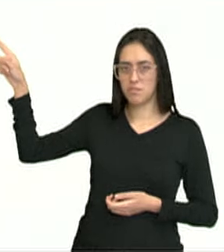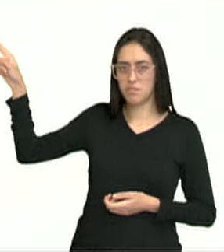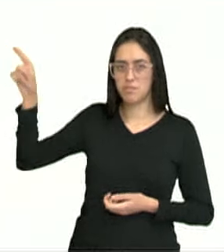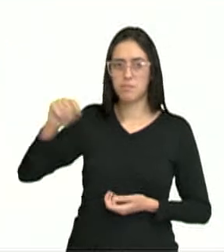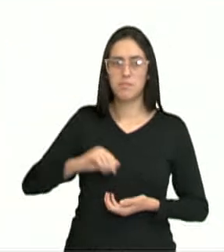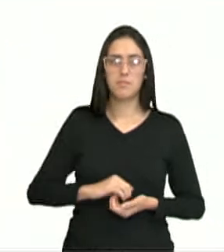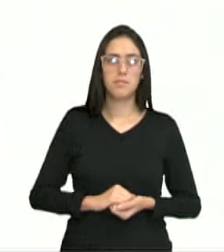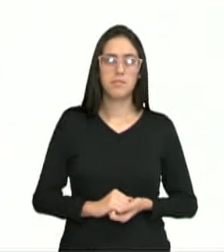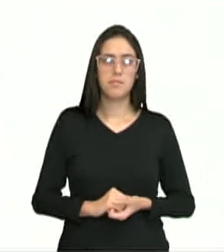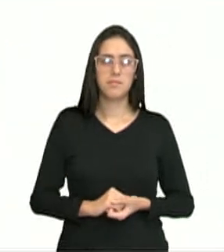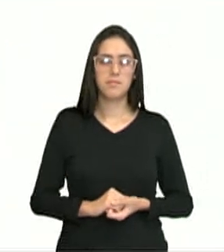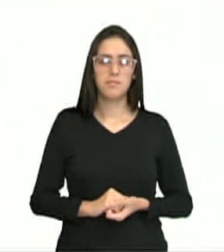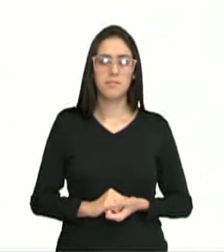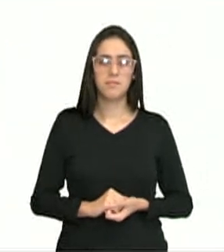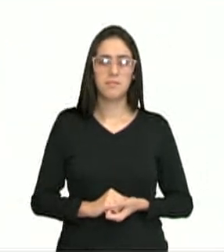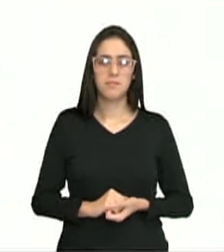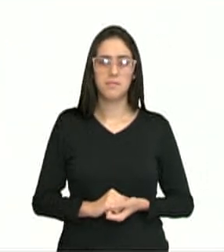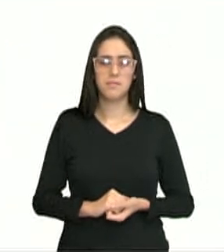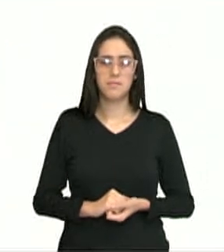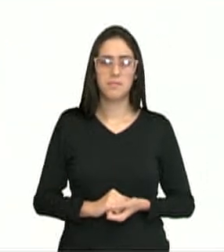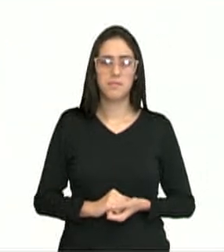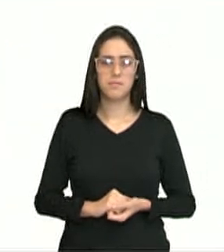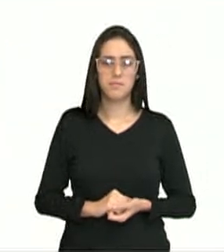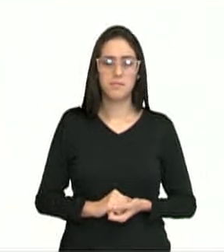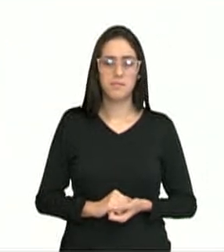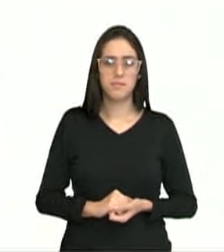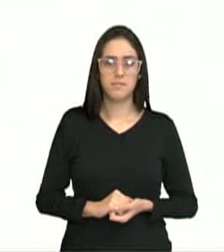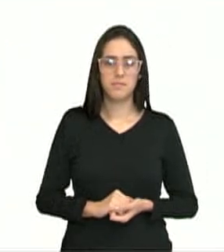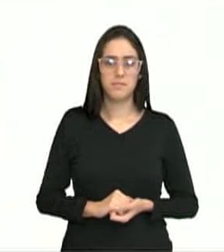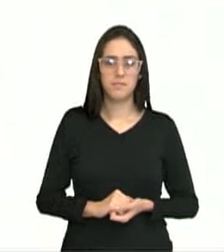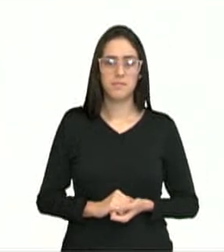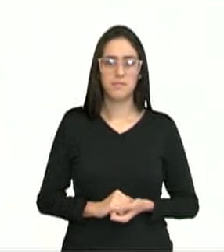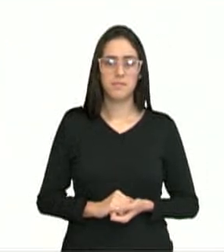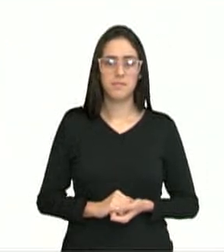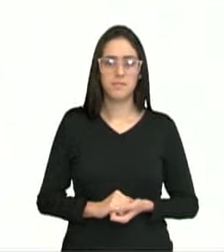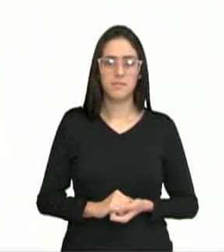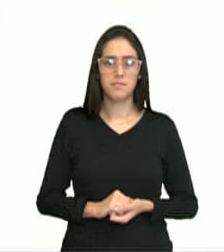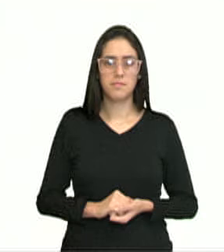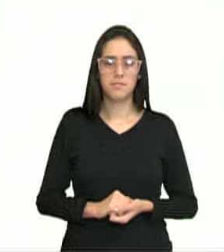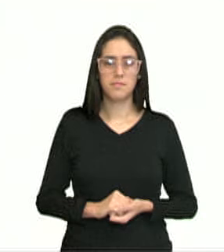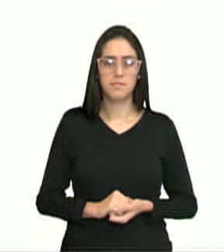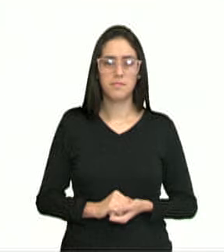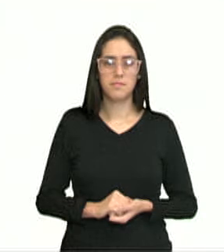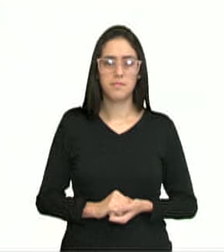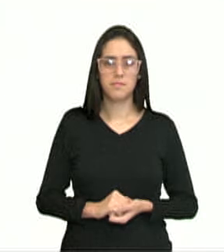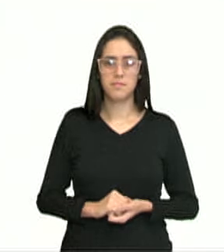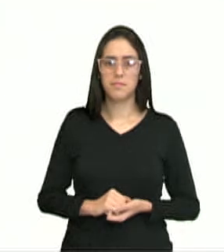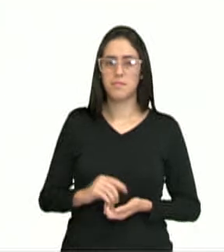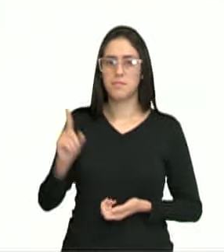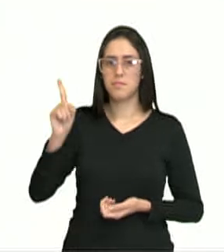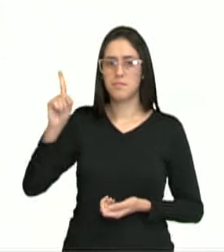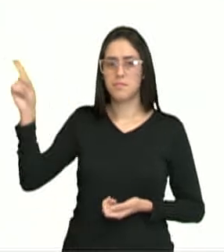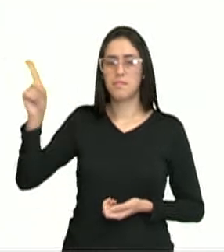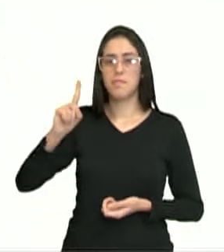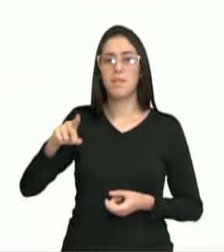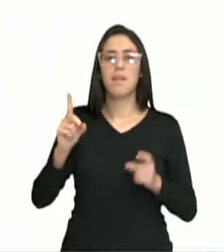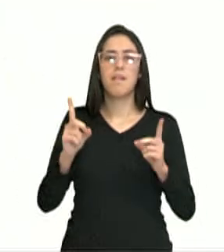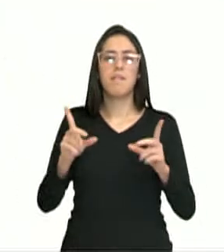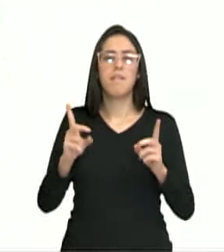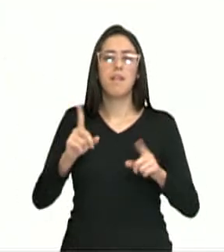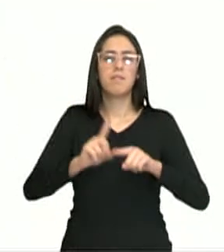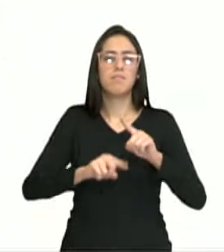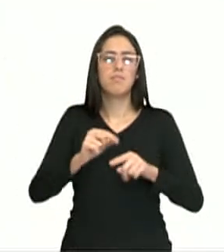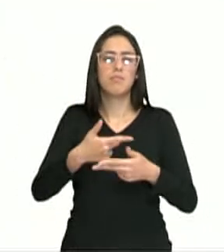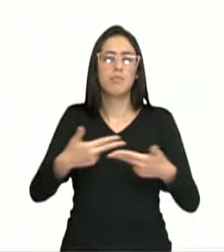venta online frente al total del comércio. ou seja, venda de produtos online aí.